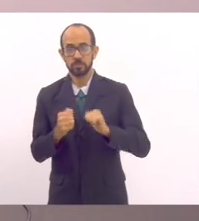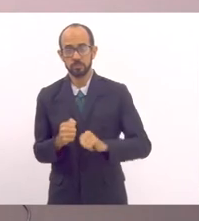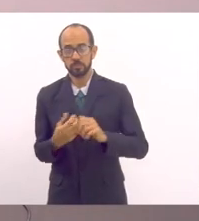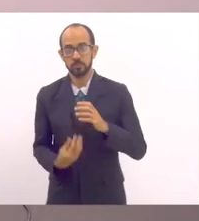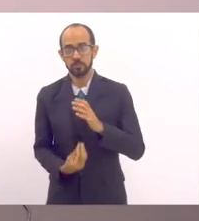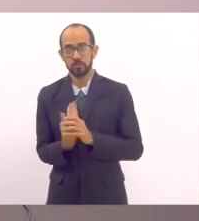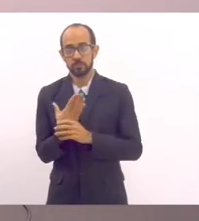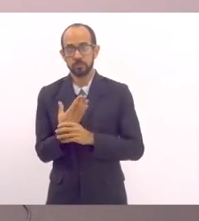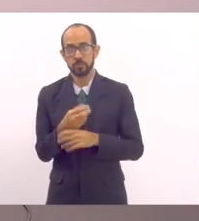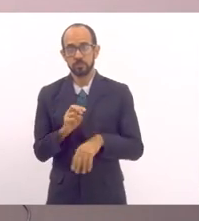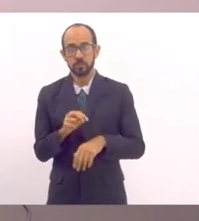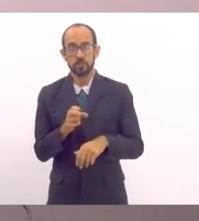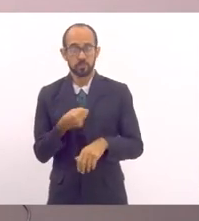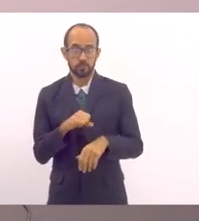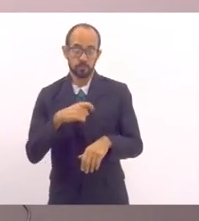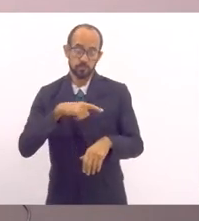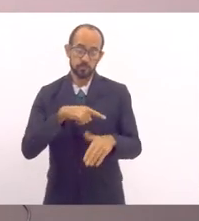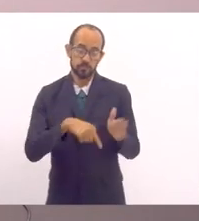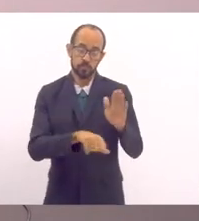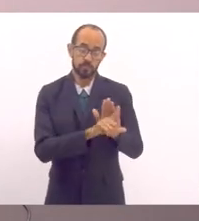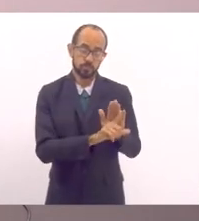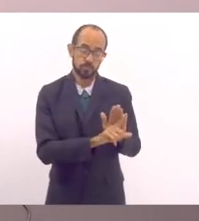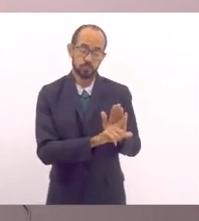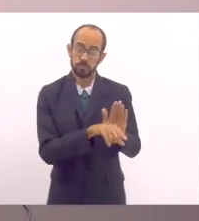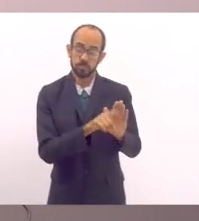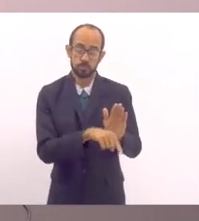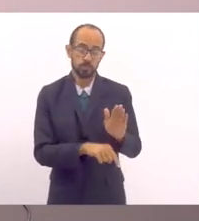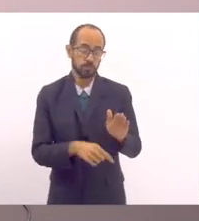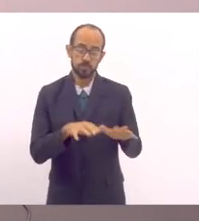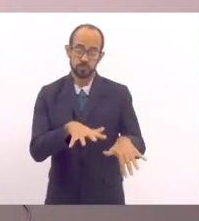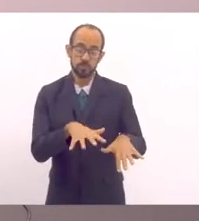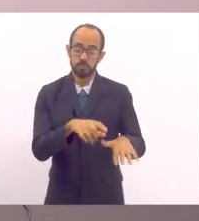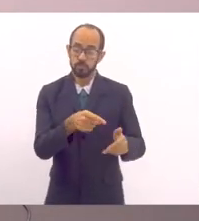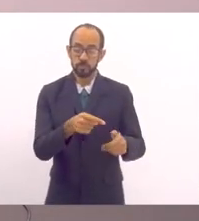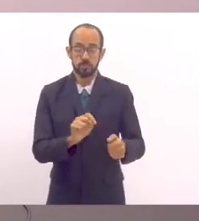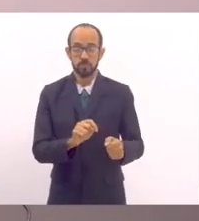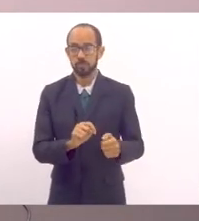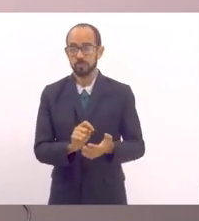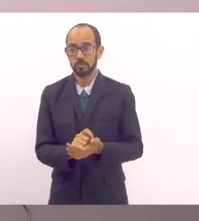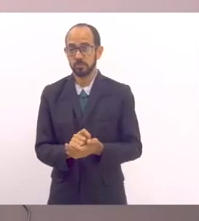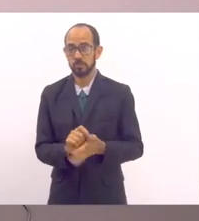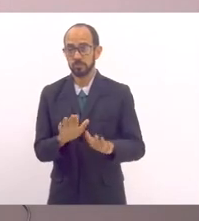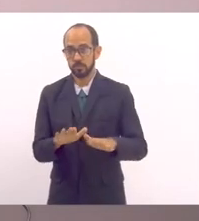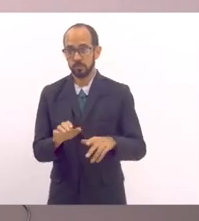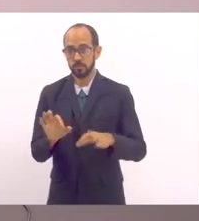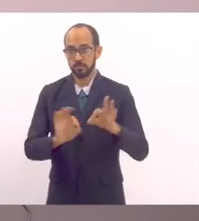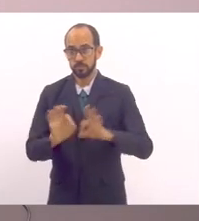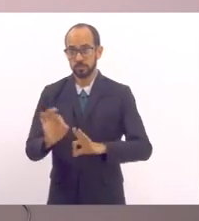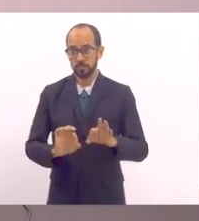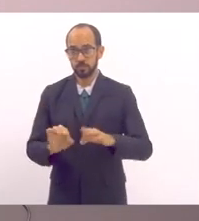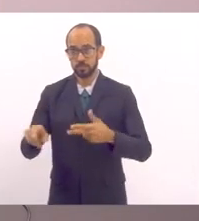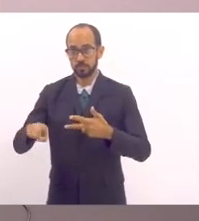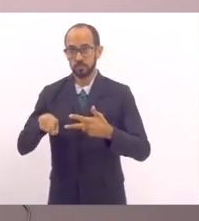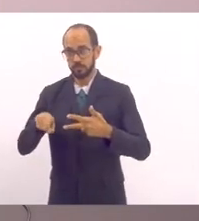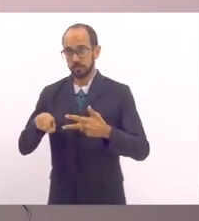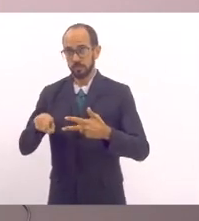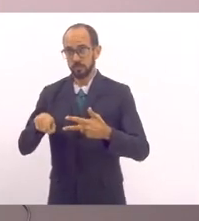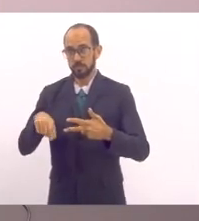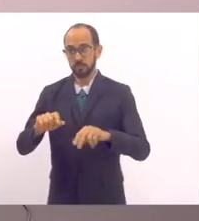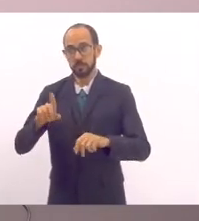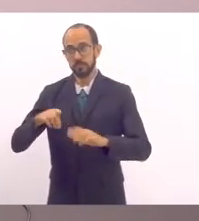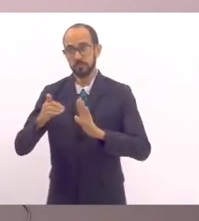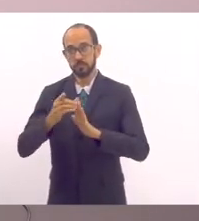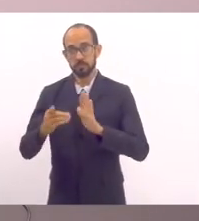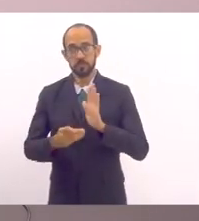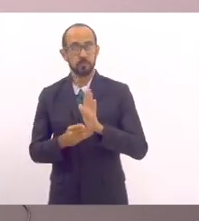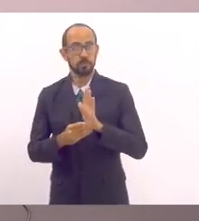ou extintas por lei. É uma questão legislativa. Já a organização do poder executivo se dá com um decreto.